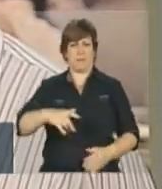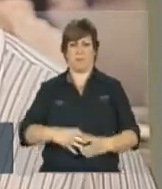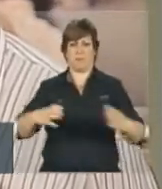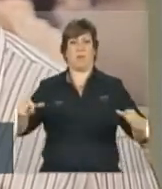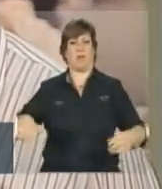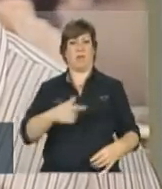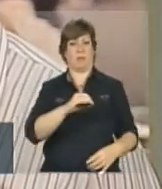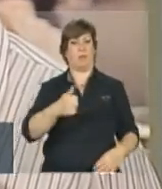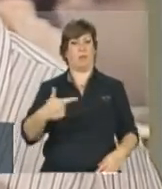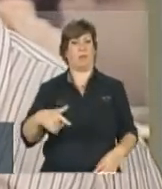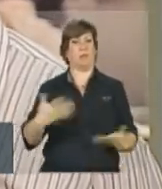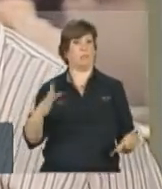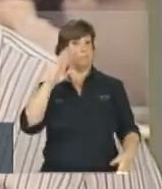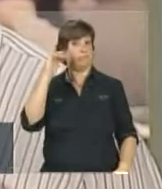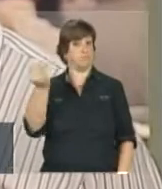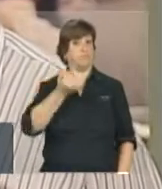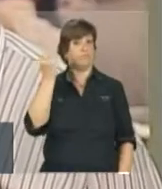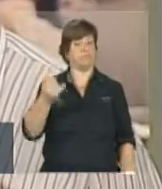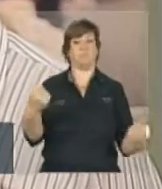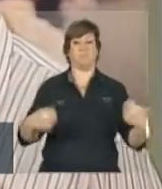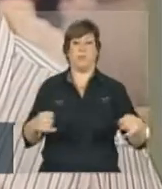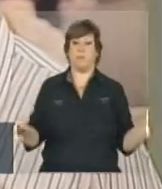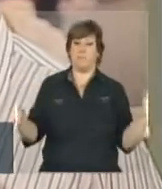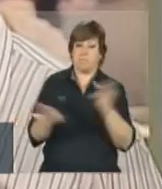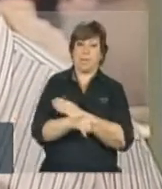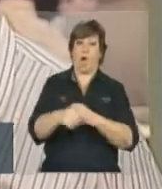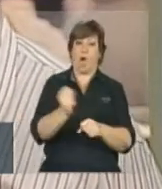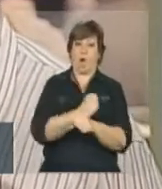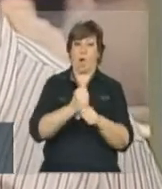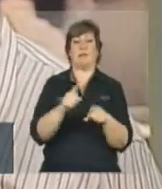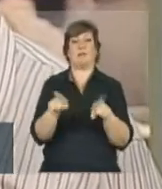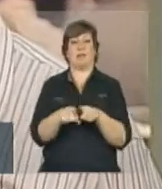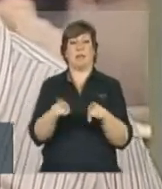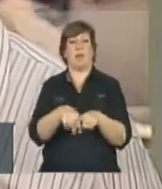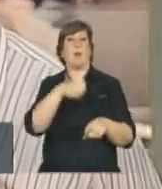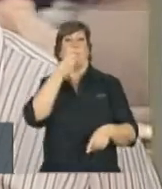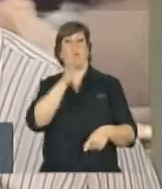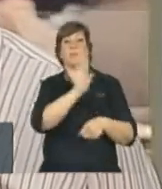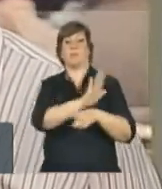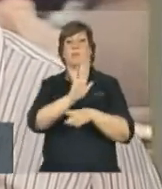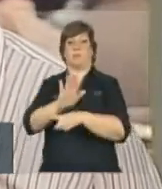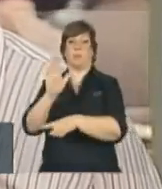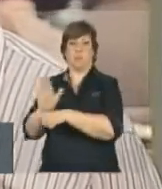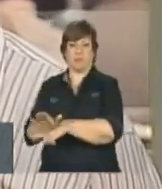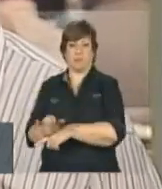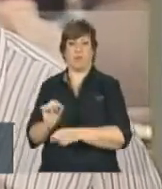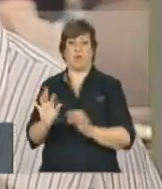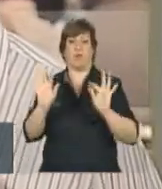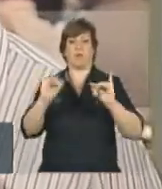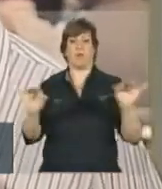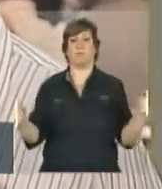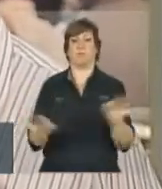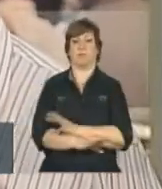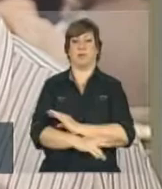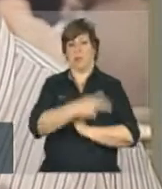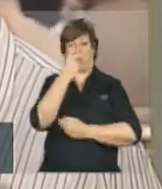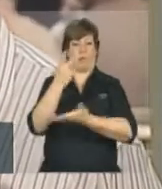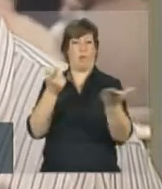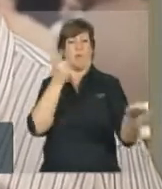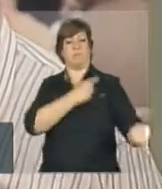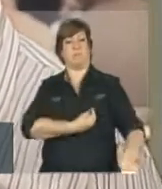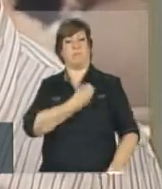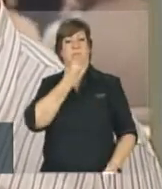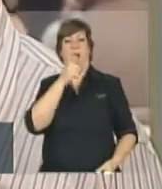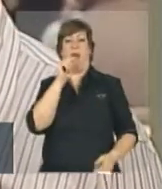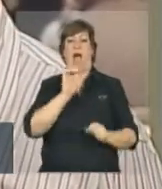ano. Então é fundamental não só a conclusão das obras e a geração do benefício ao final da obra para a população, como